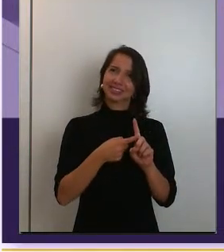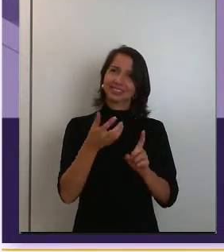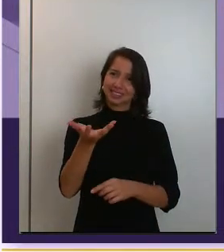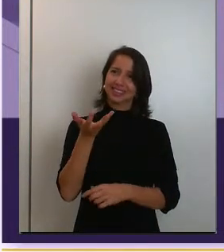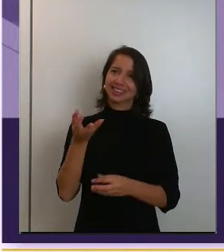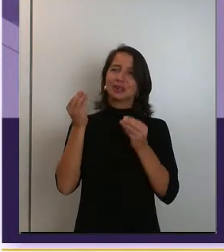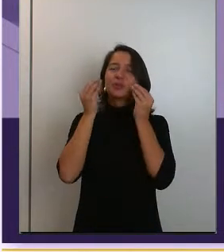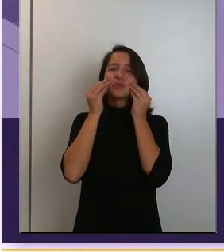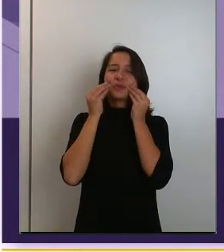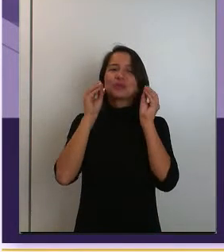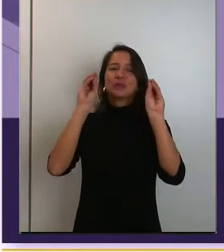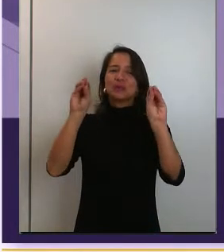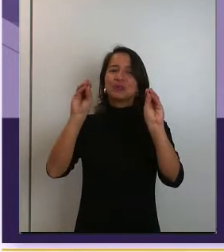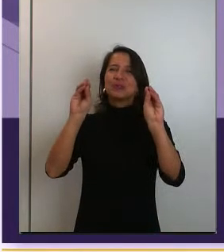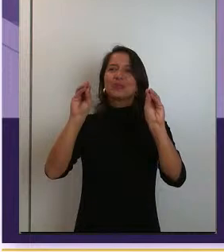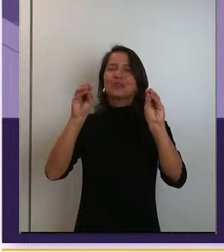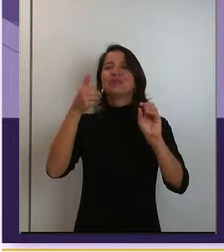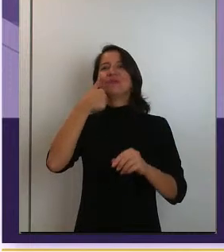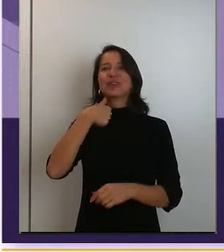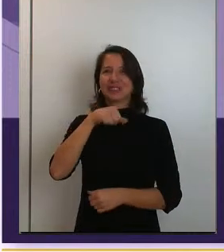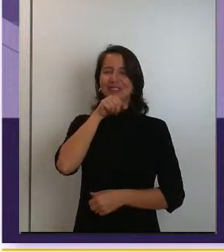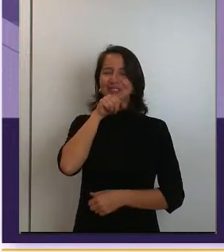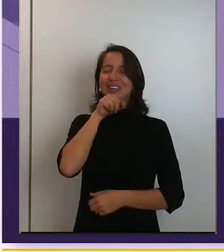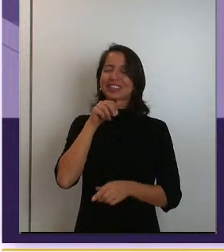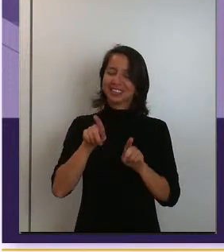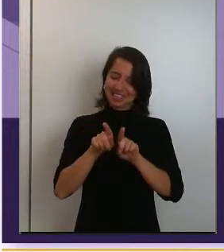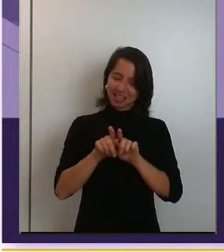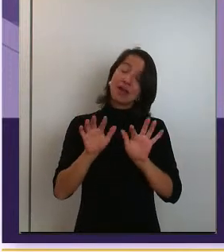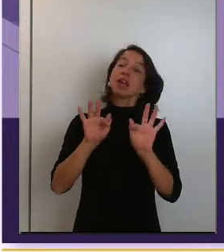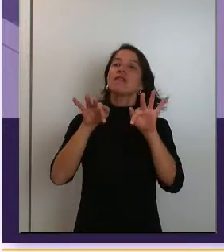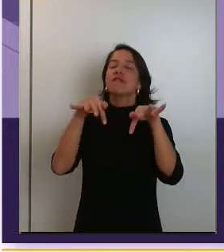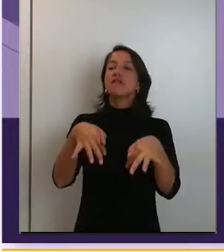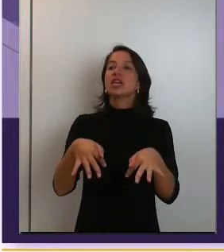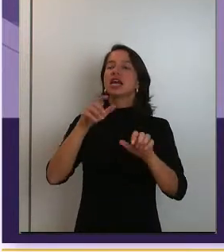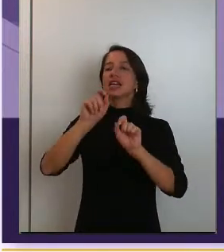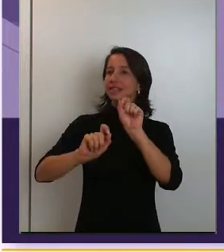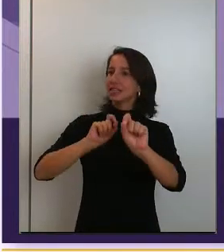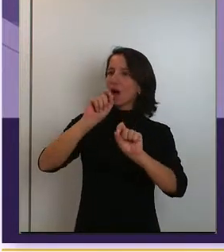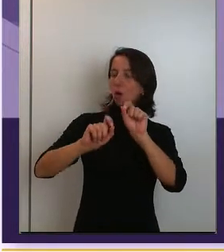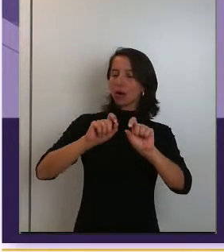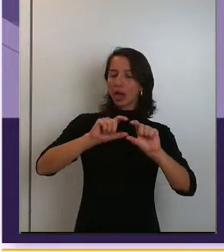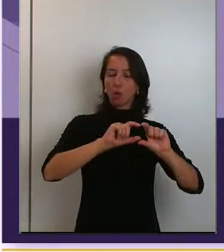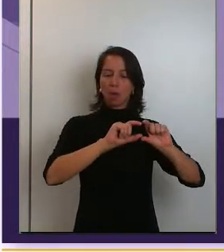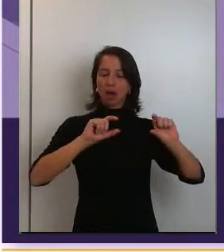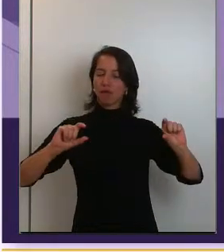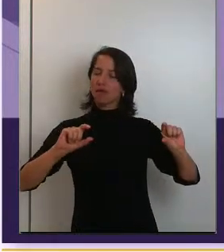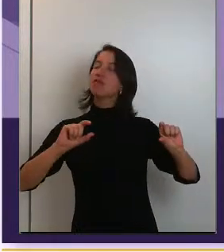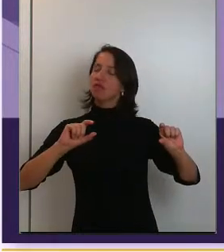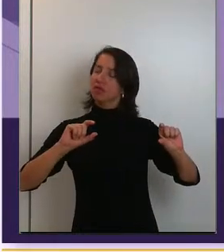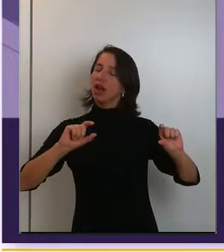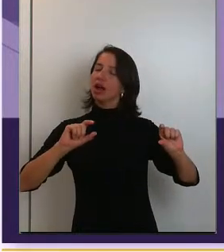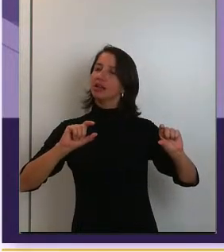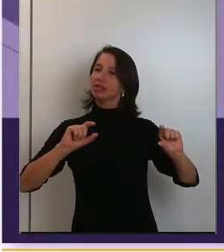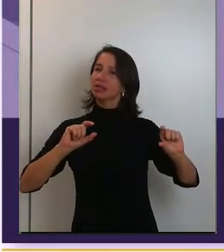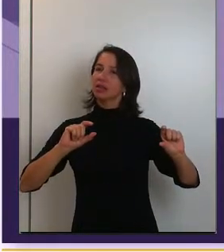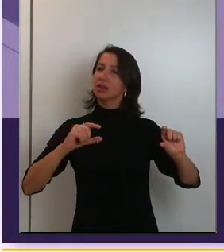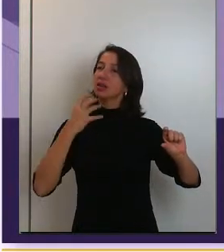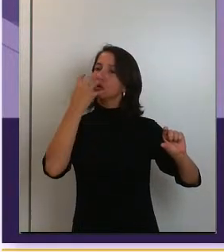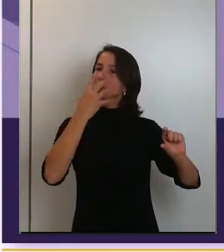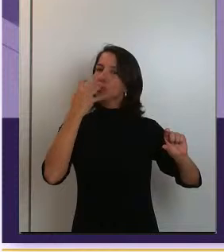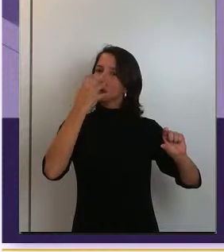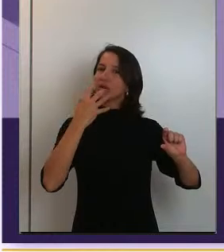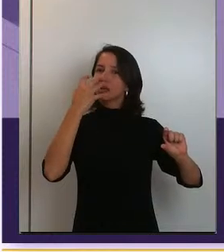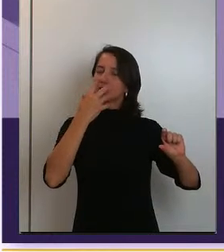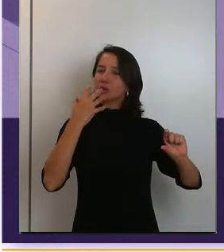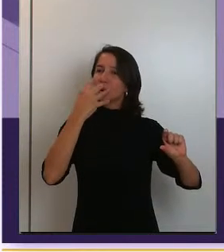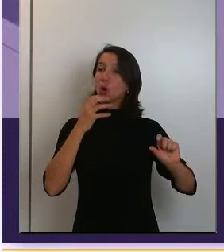E terminar falando a frase de uma das pessoas que quem me conhece sabe que eu sou muito fã e eu acho que tem tudo a ver, que é o cantor Bono da banda U2.